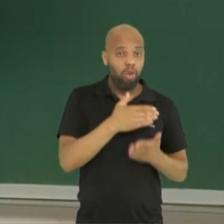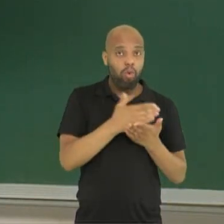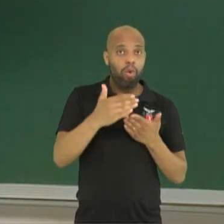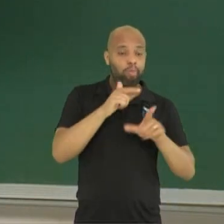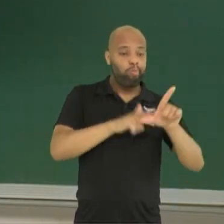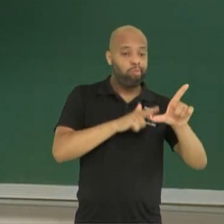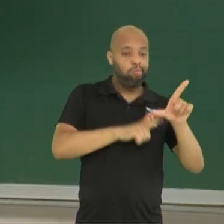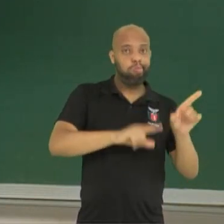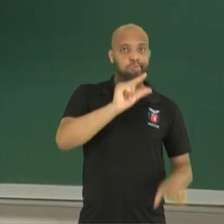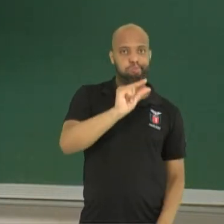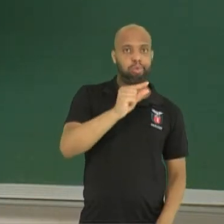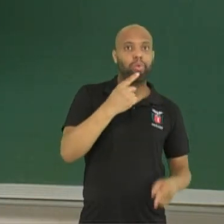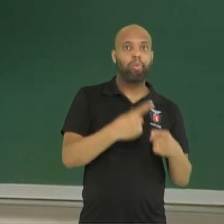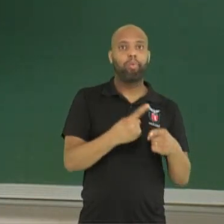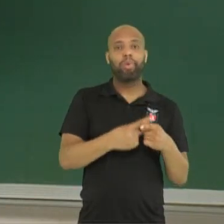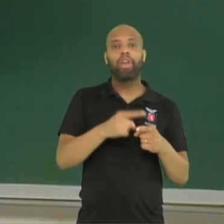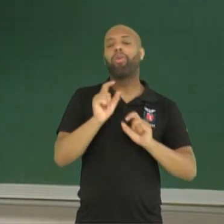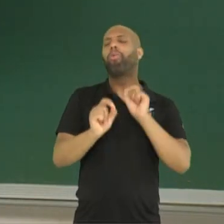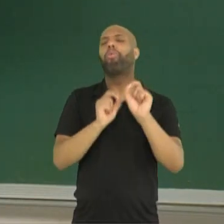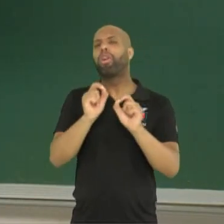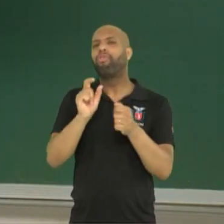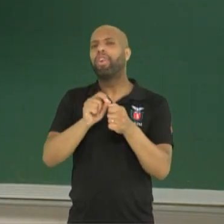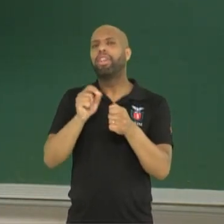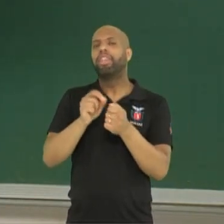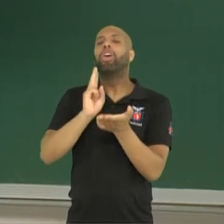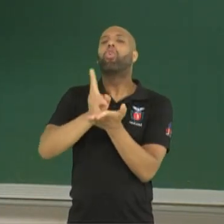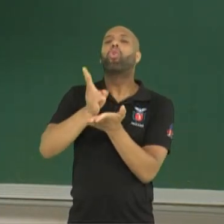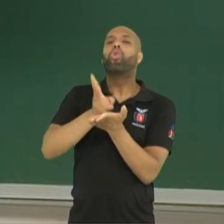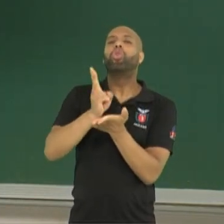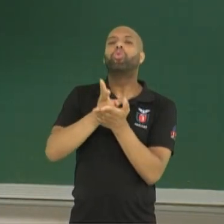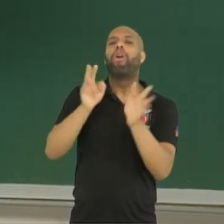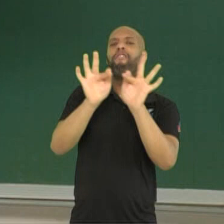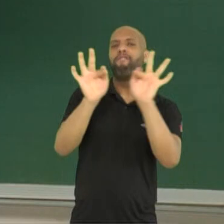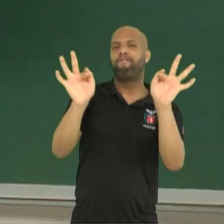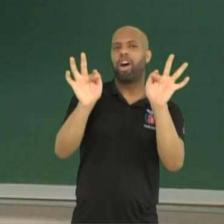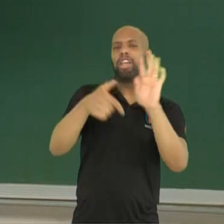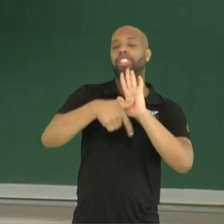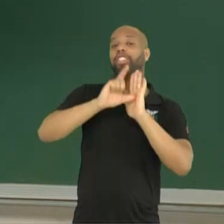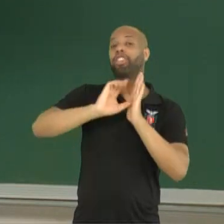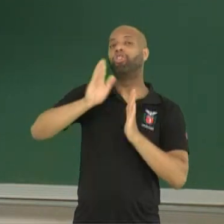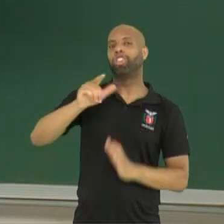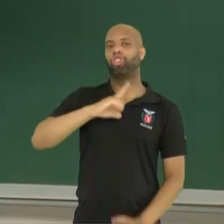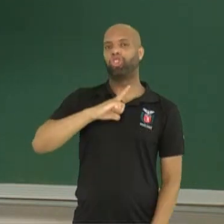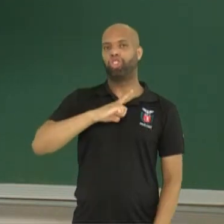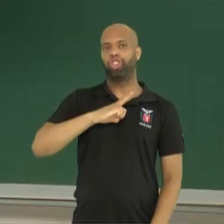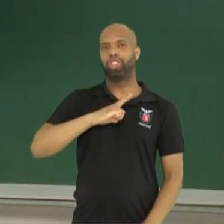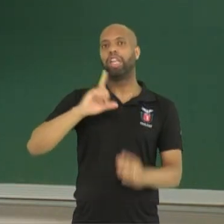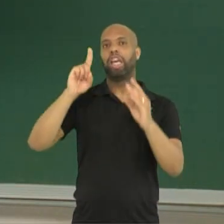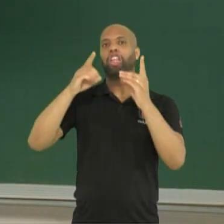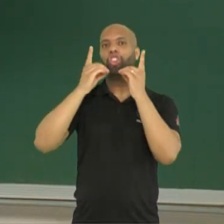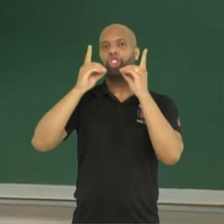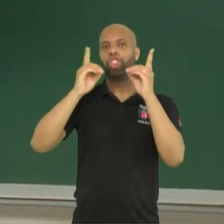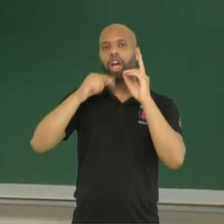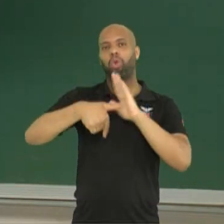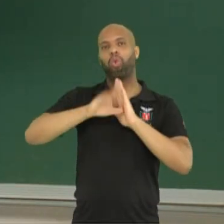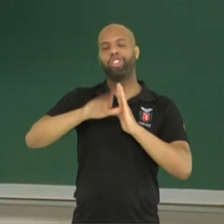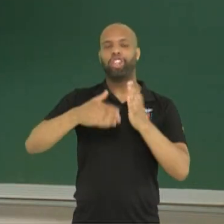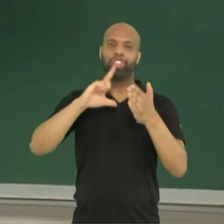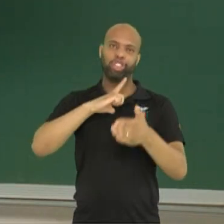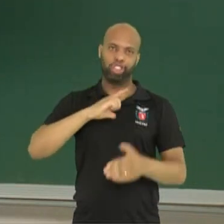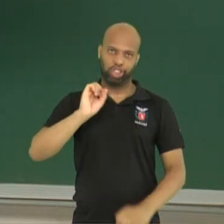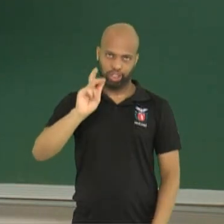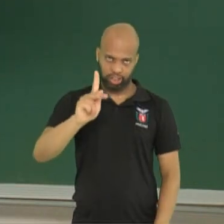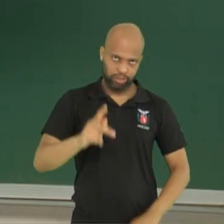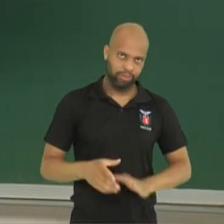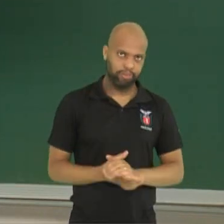era apenas uma continuidade de uma fala, de um diálogo já iniciado anteriormente, né? Que foi omitido aqui na história,